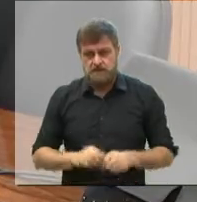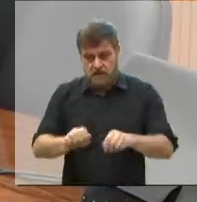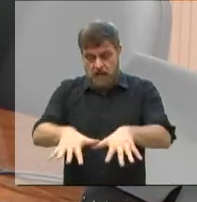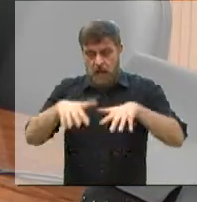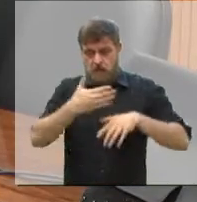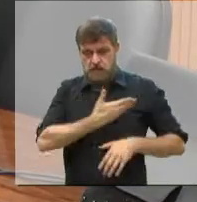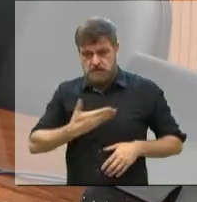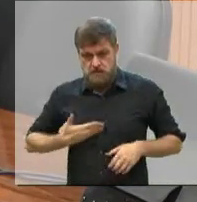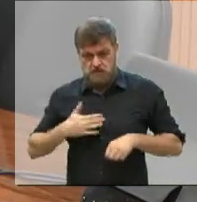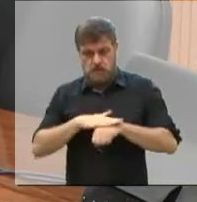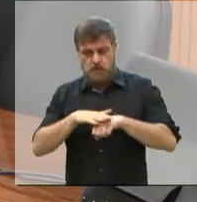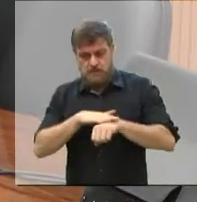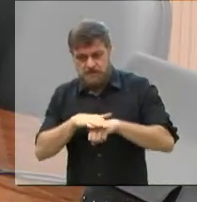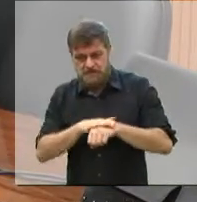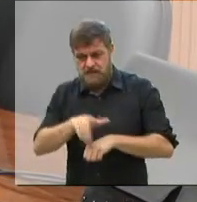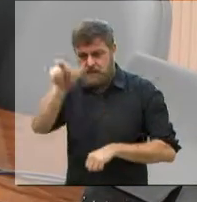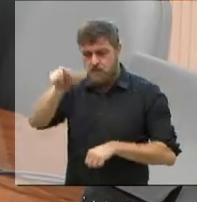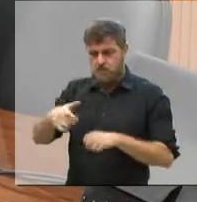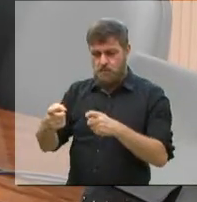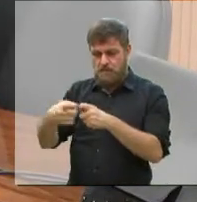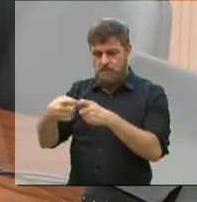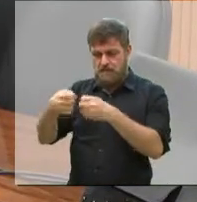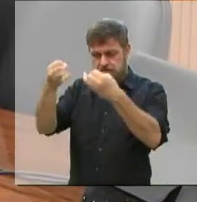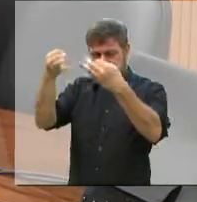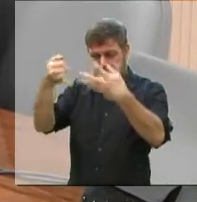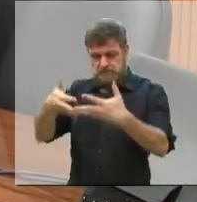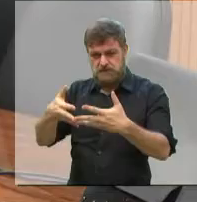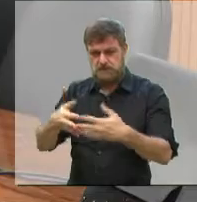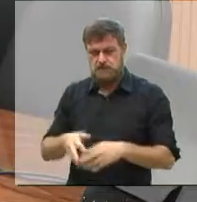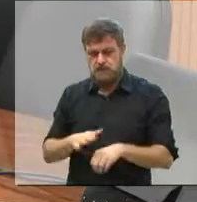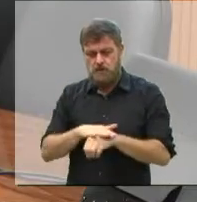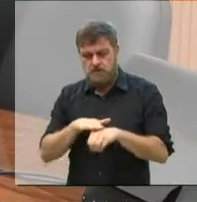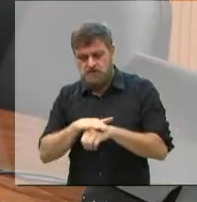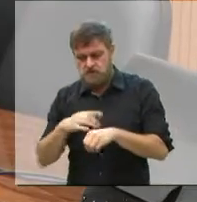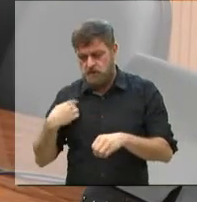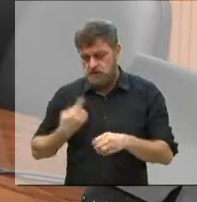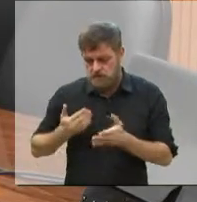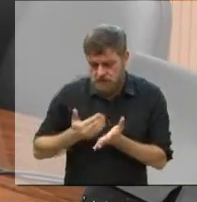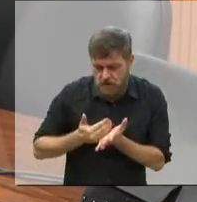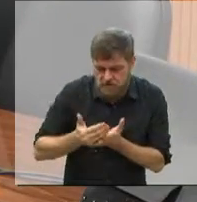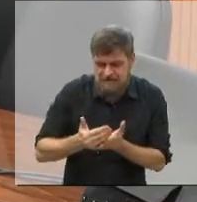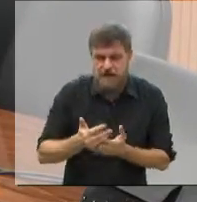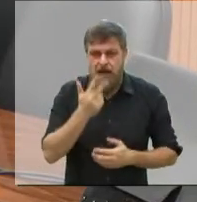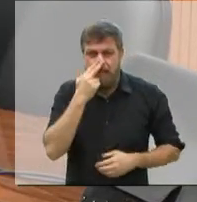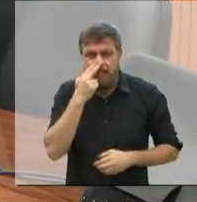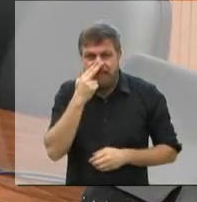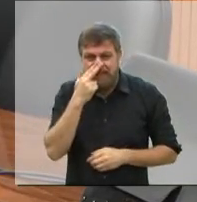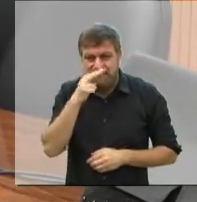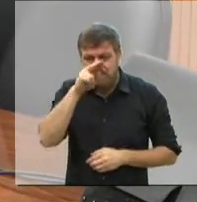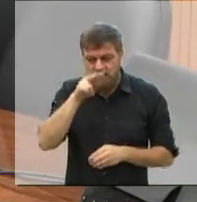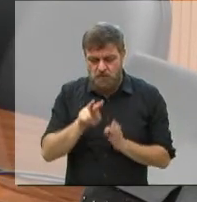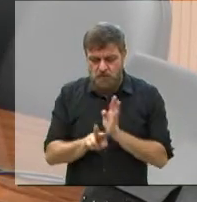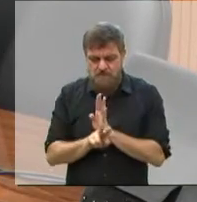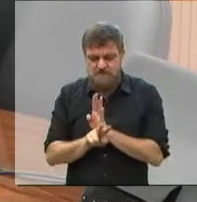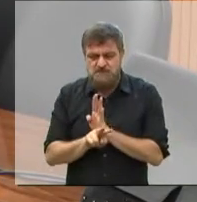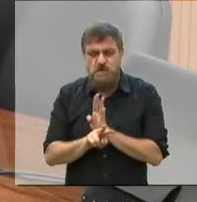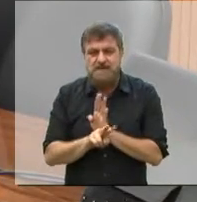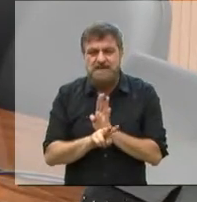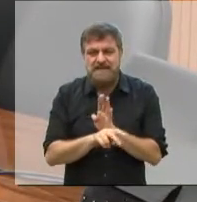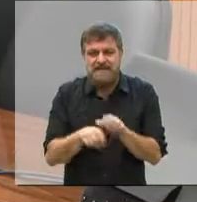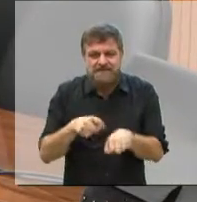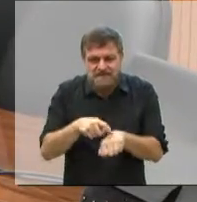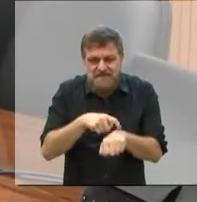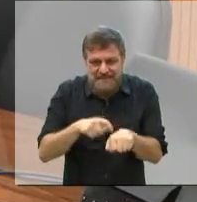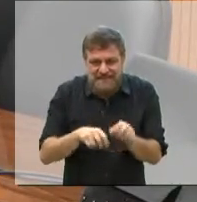audiência que eu tive com o Dr. Lilimim, ele até comentou, falou: Jorge, a gente estamos começando uma formiguinha, mas o negócio já está aumentando. Porque